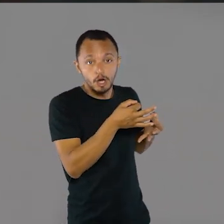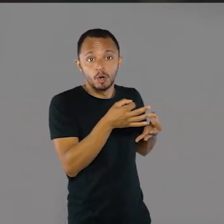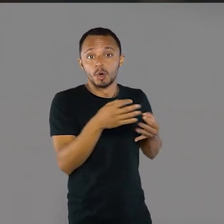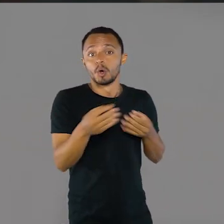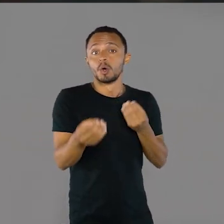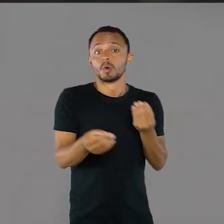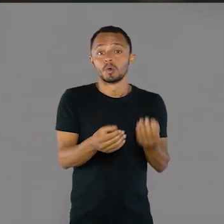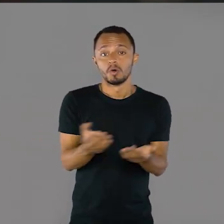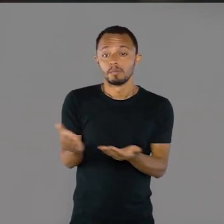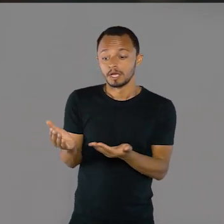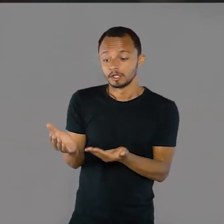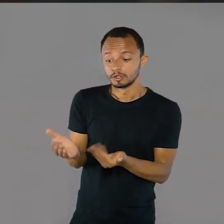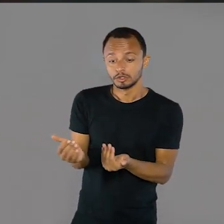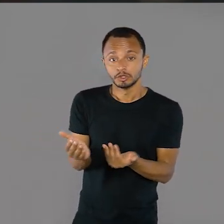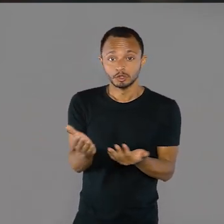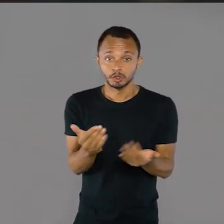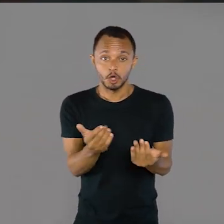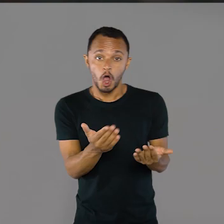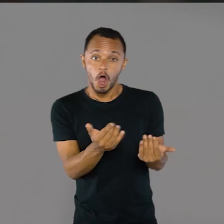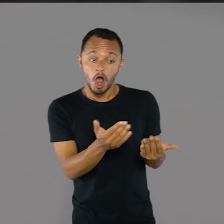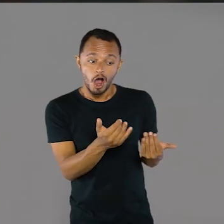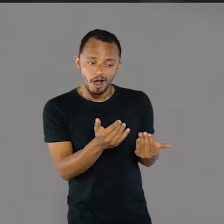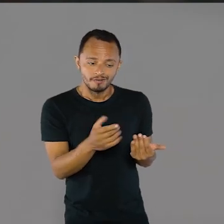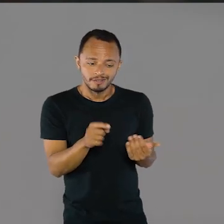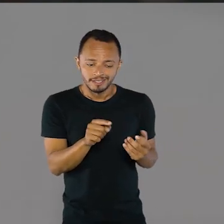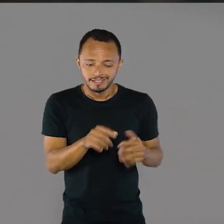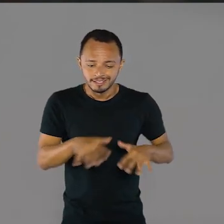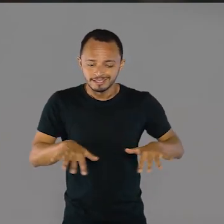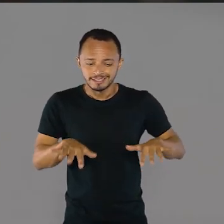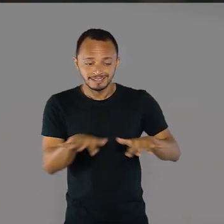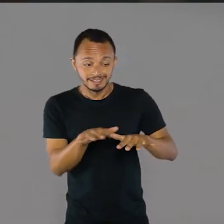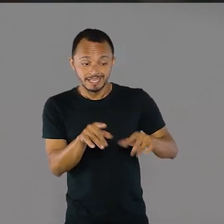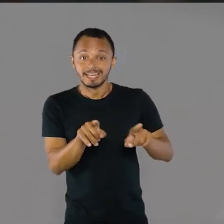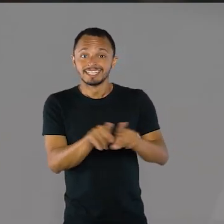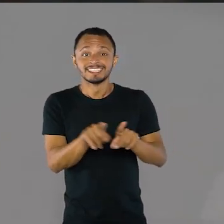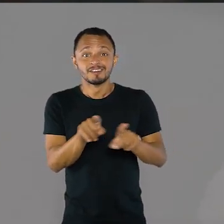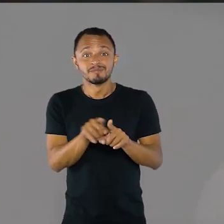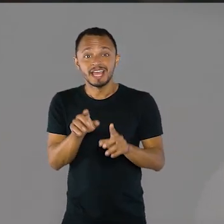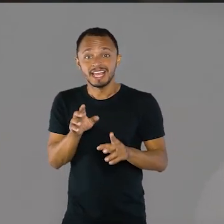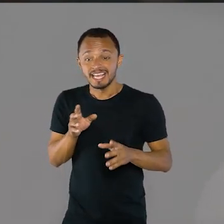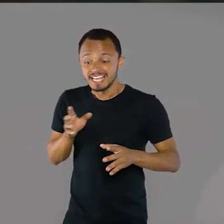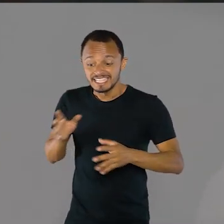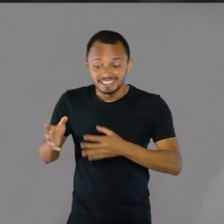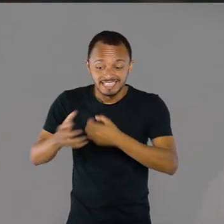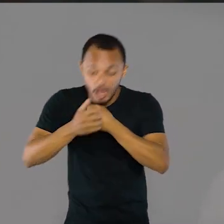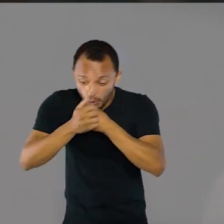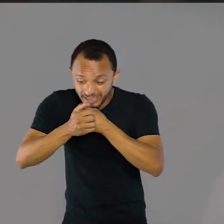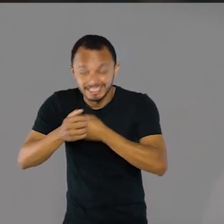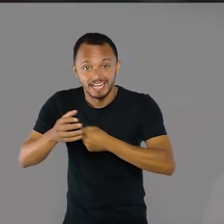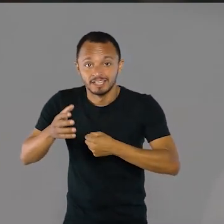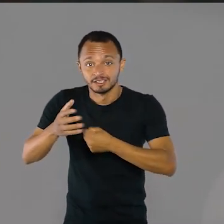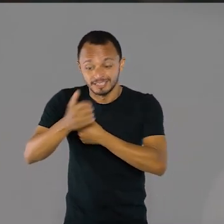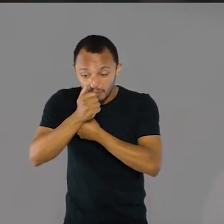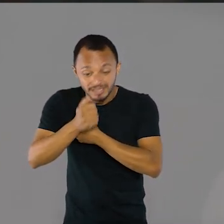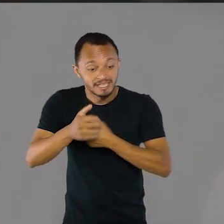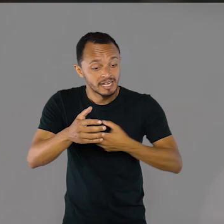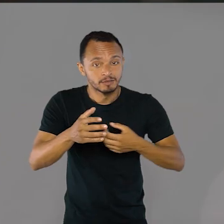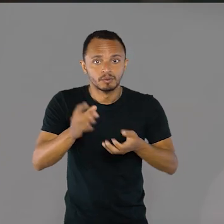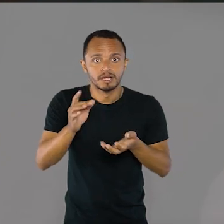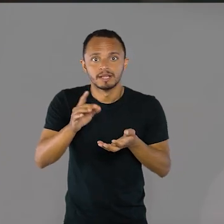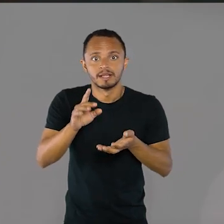e os adolescentes eles também são sequestrados em relação à